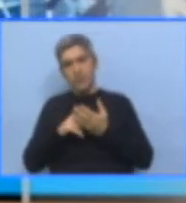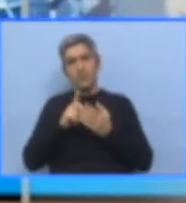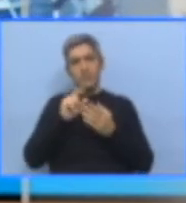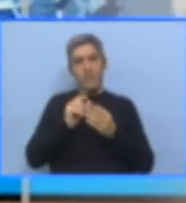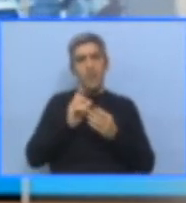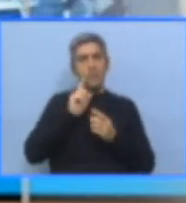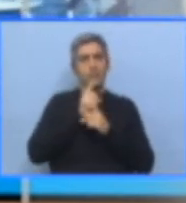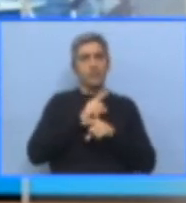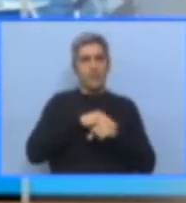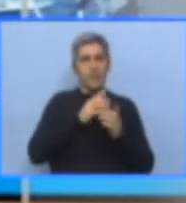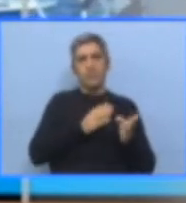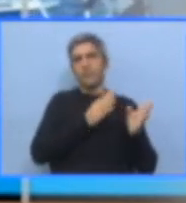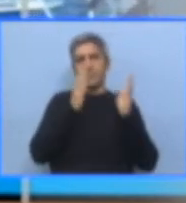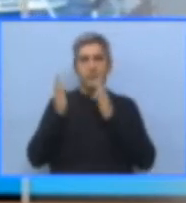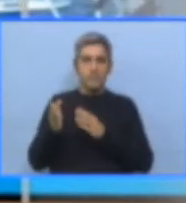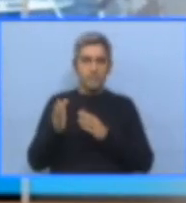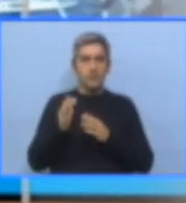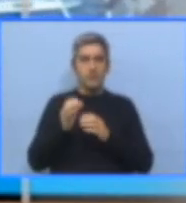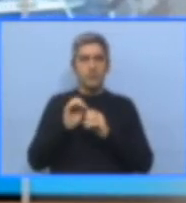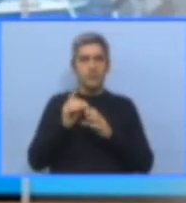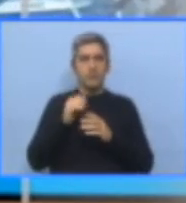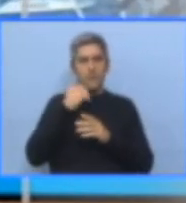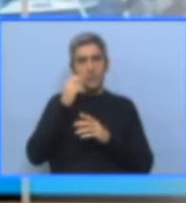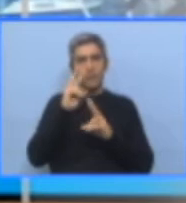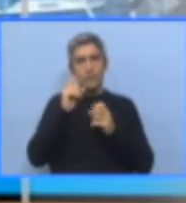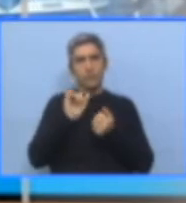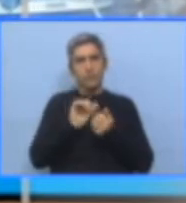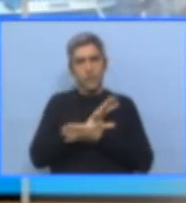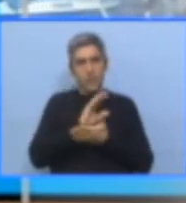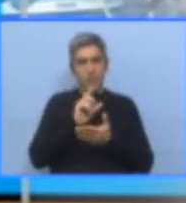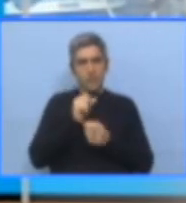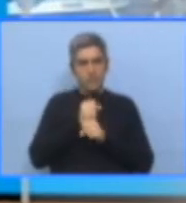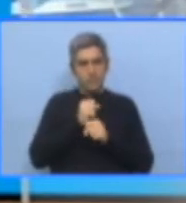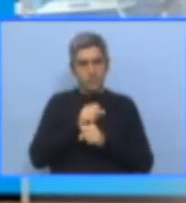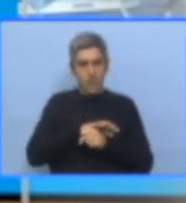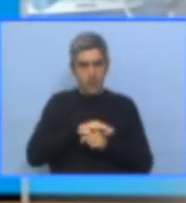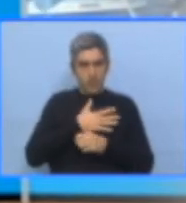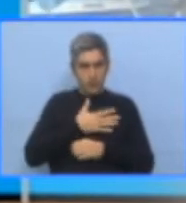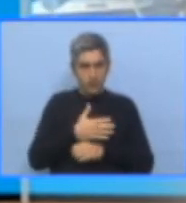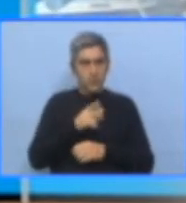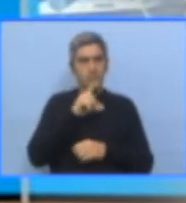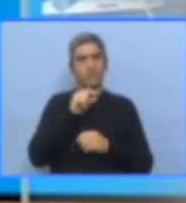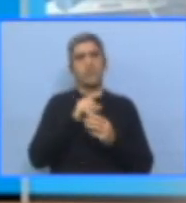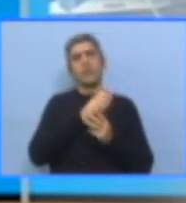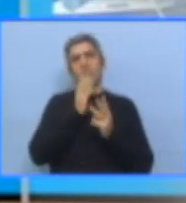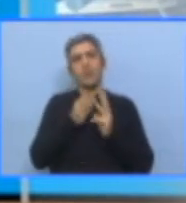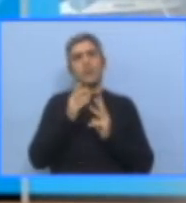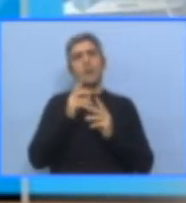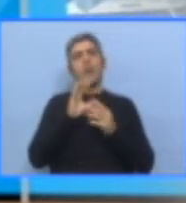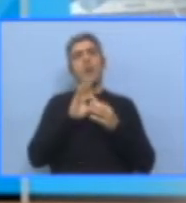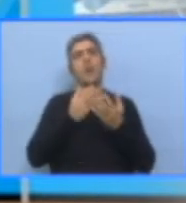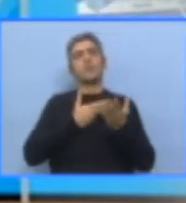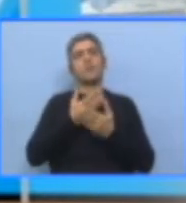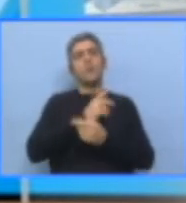é também, obviamente, um filme sobre jornalismo, mas é sobretudo um filme sobre as relações de